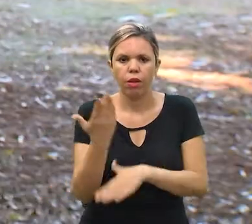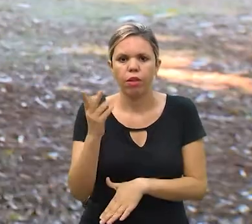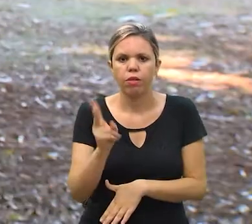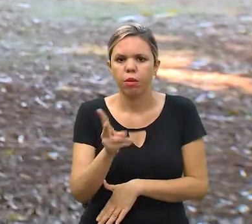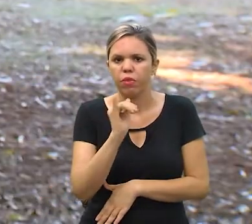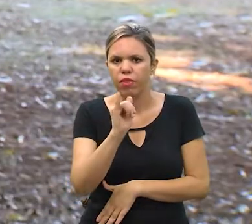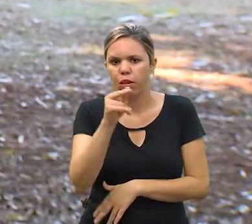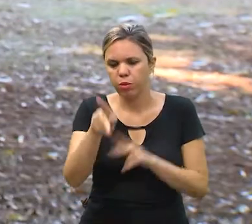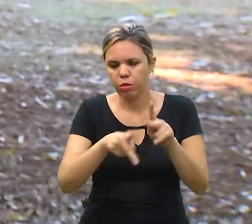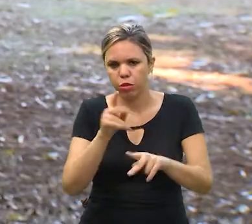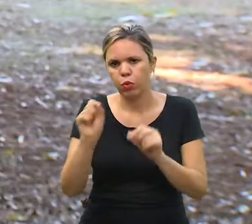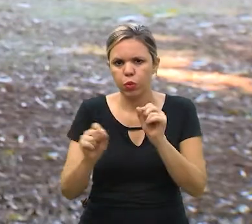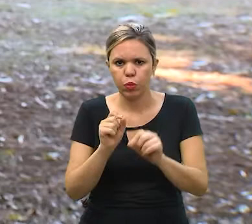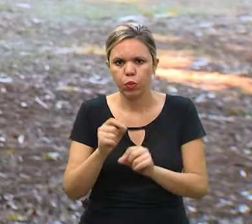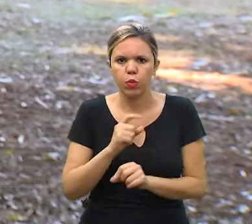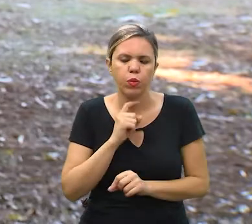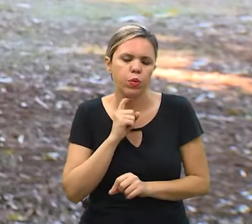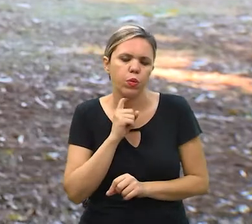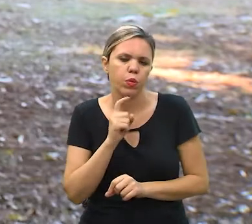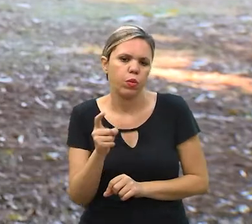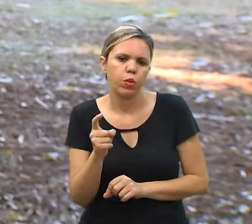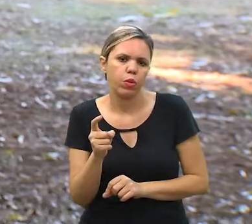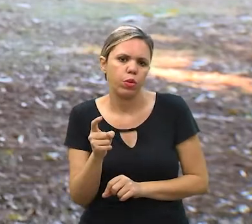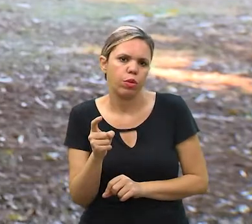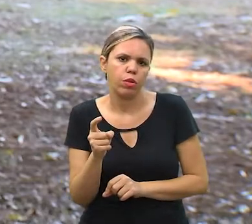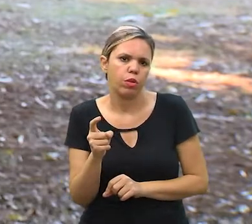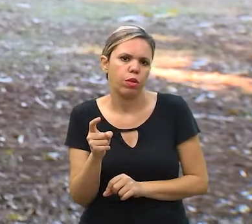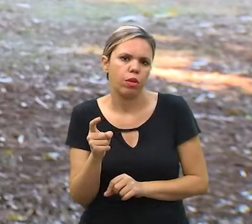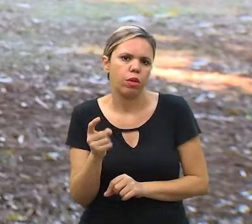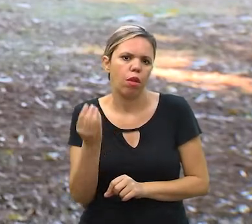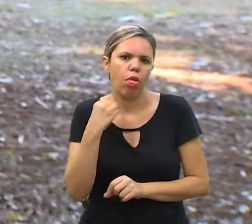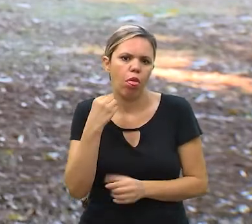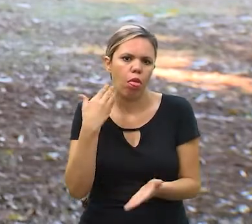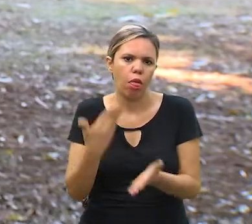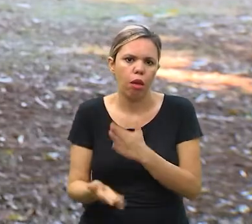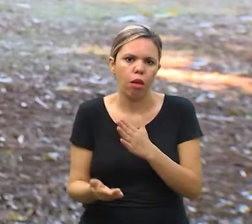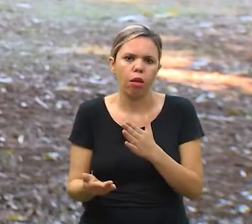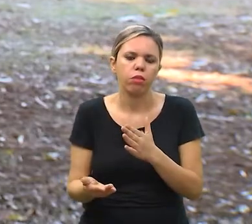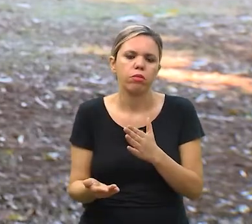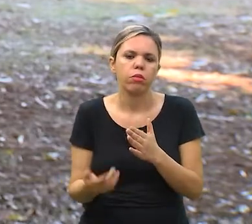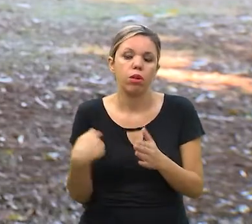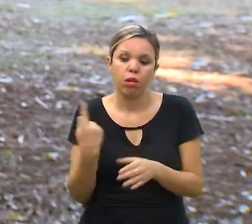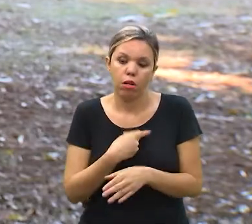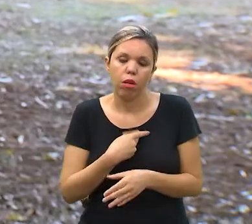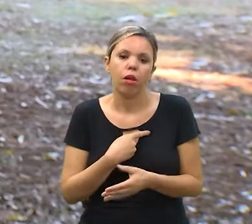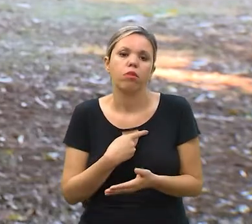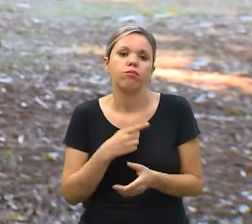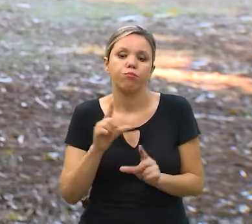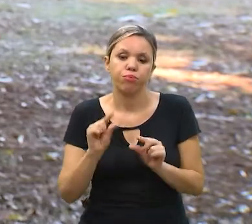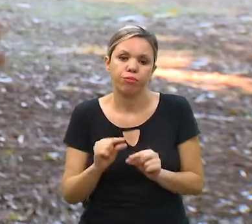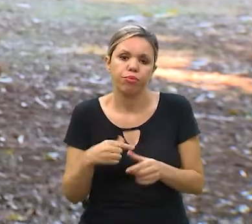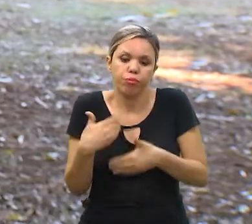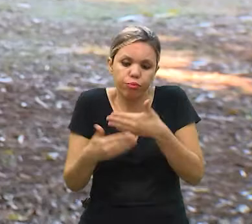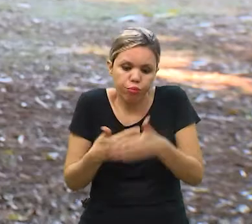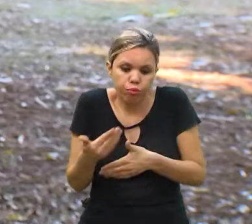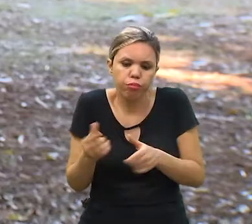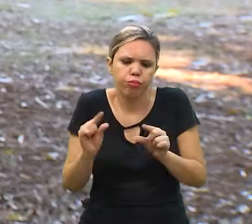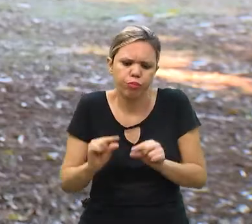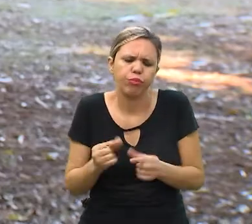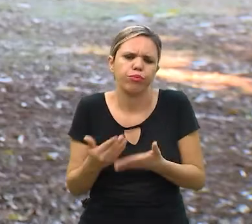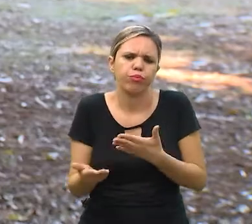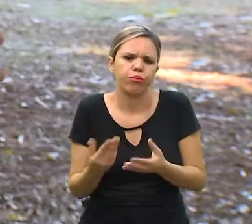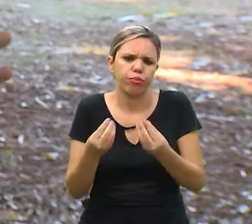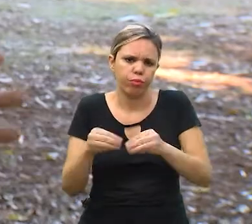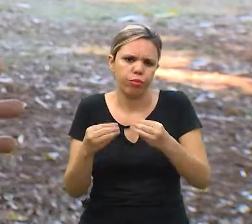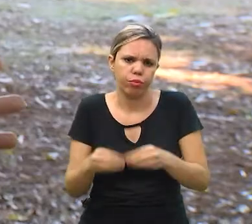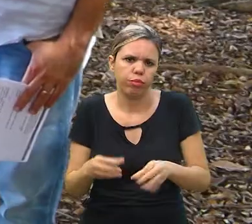falo para as pessoas o seguinte: ninguém despenca de montanha, a gente sempre cai em pedra pequena. Então as pessoas elas não colocam as